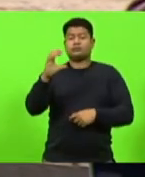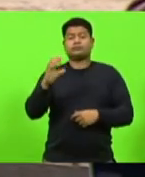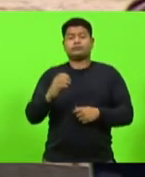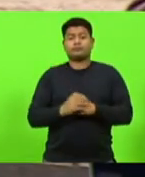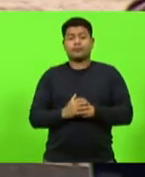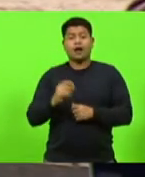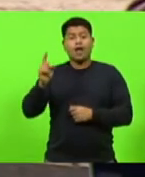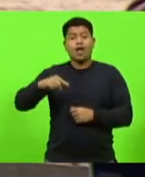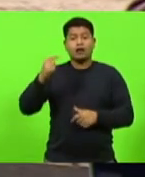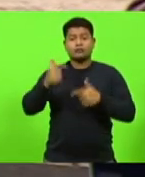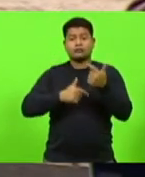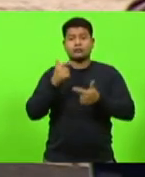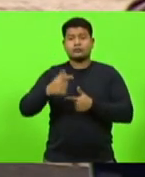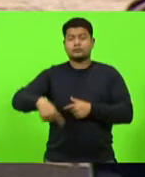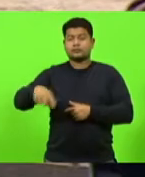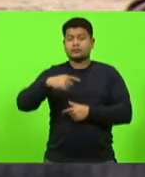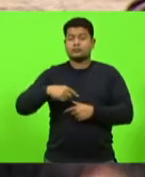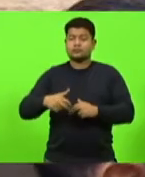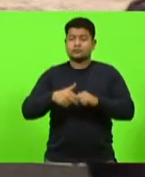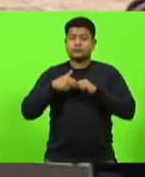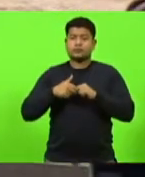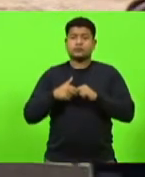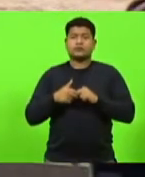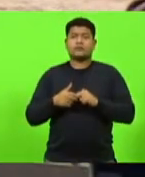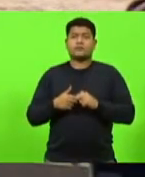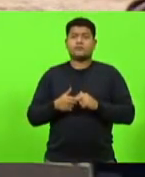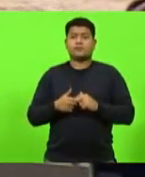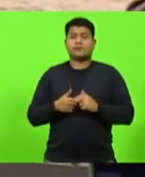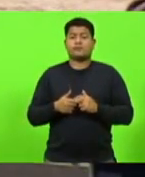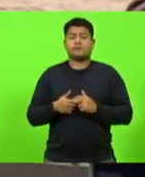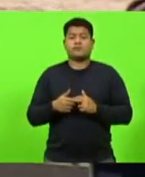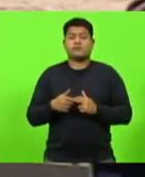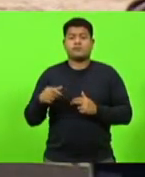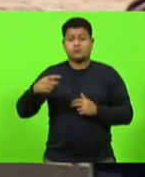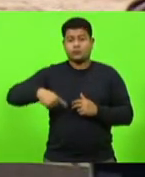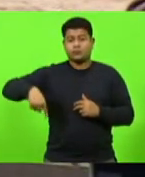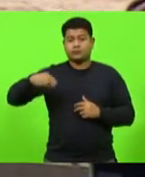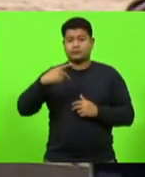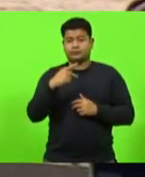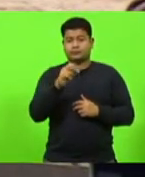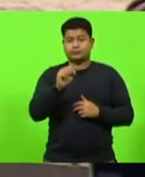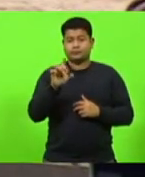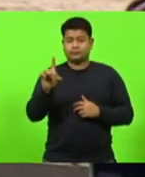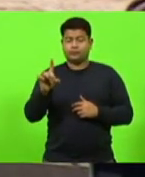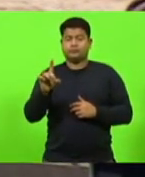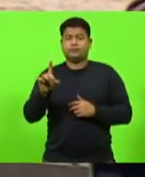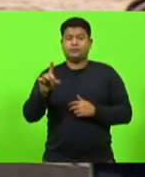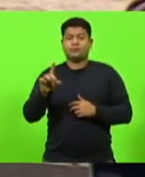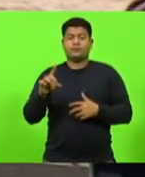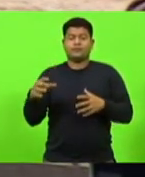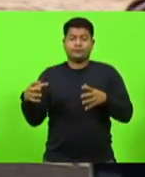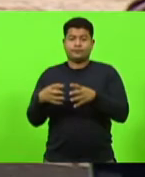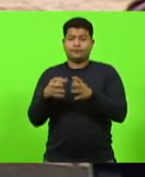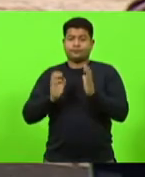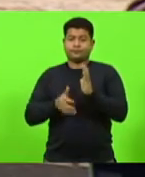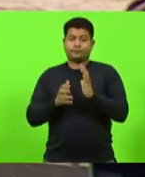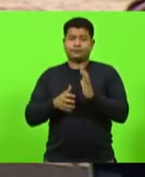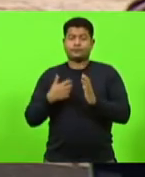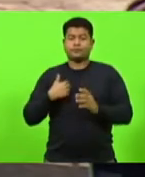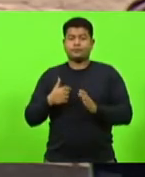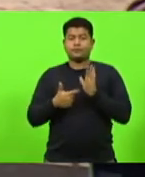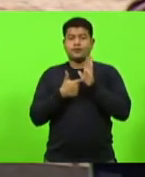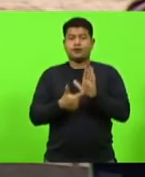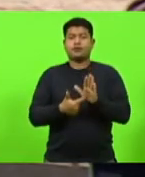que nós estamos fazendo aqui, por isso, nós, aqui do PSD, da bancada do PSD, indicamos a